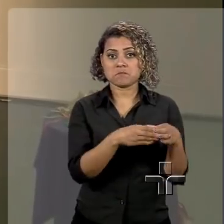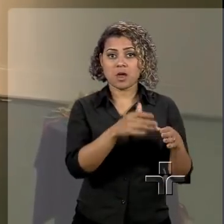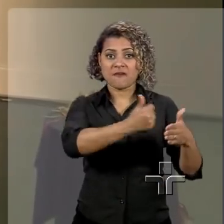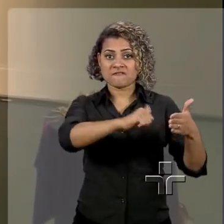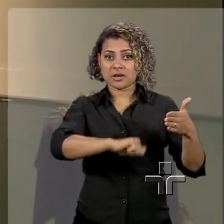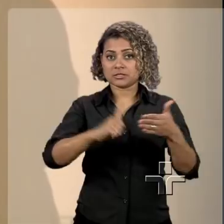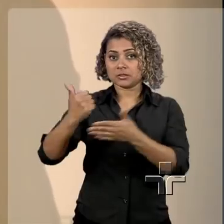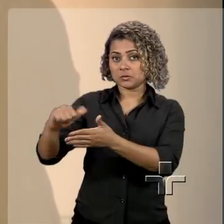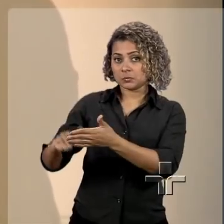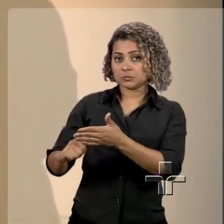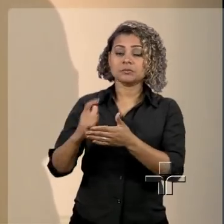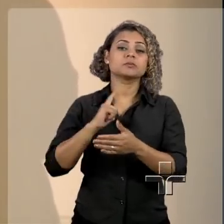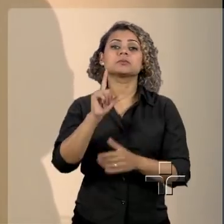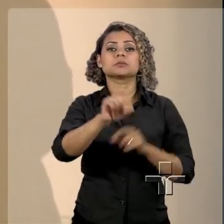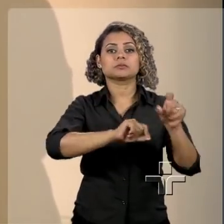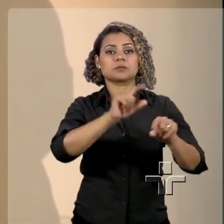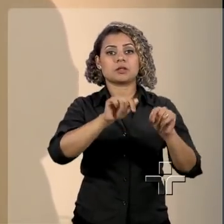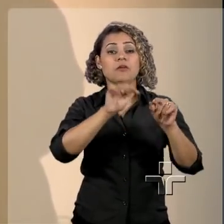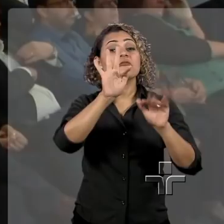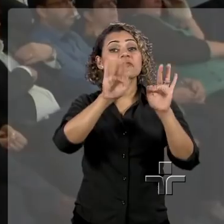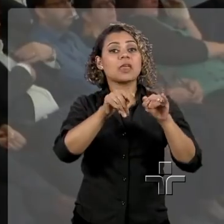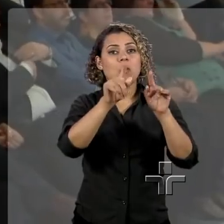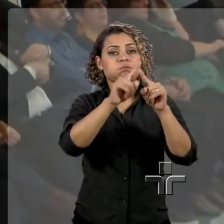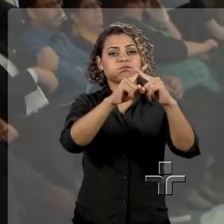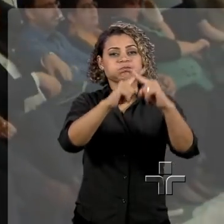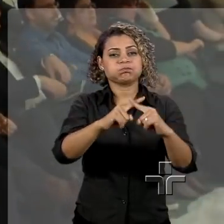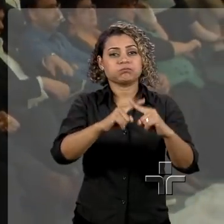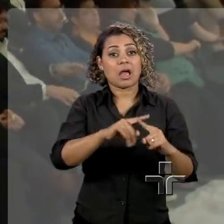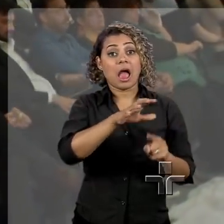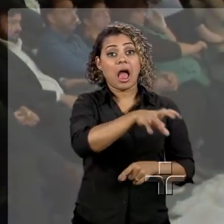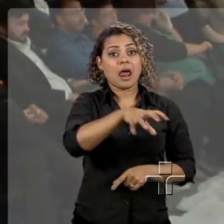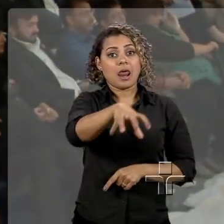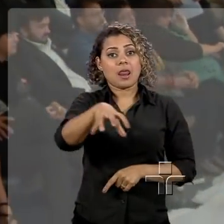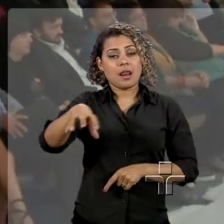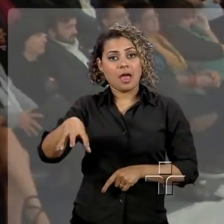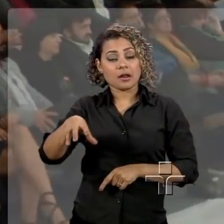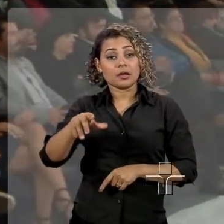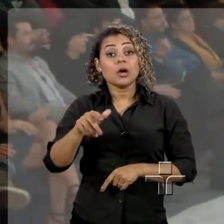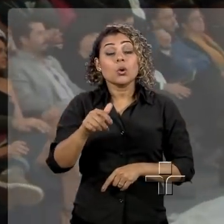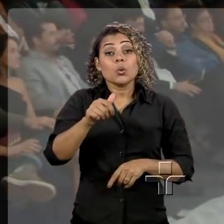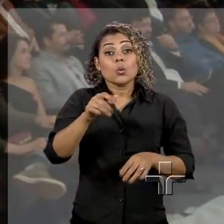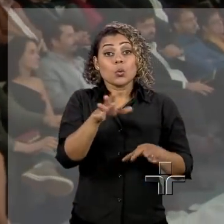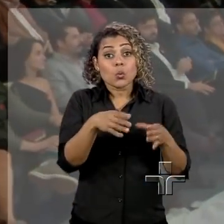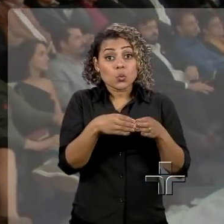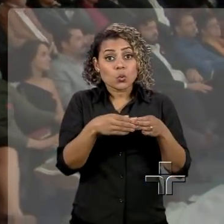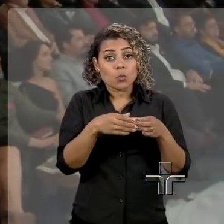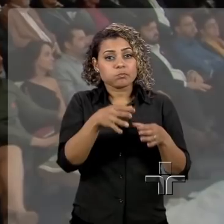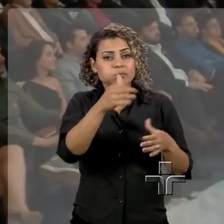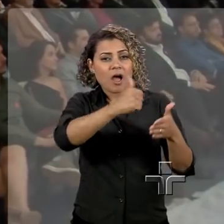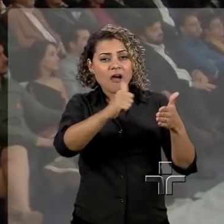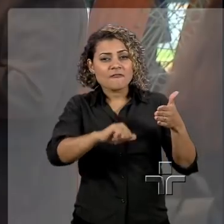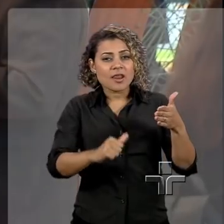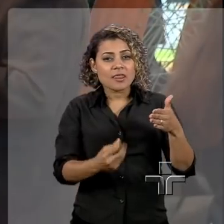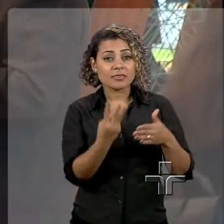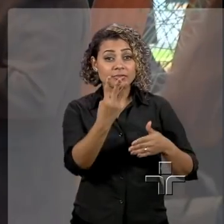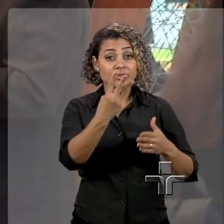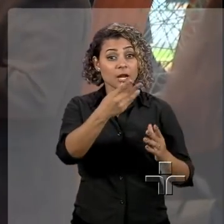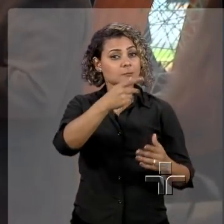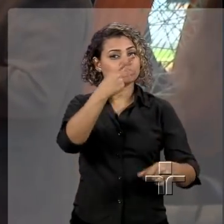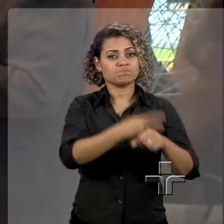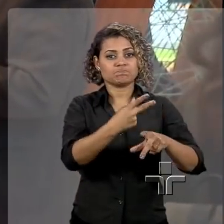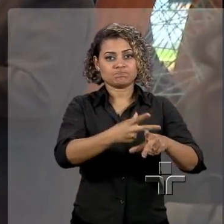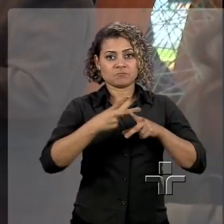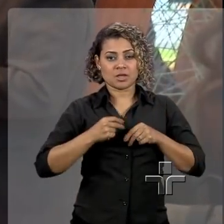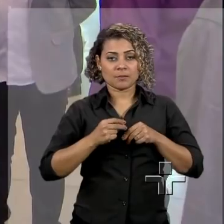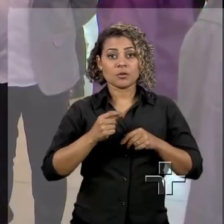fase, são selecionados os finalistas em cada categoria. Depois, o júri final define os 3 vencedores. Os jurados são críticos